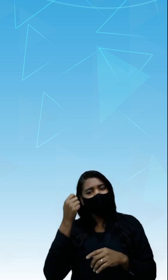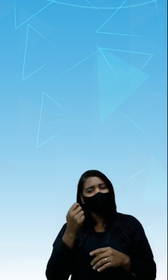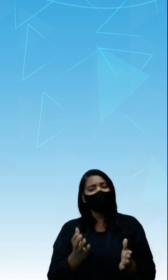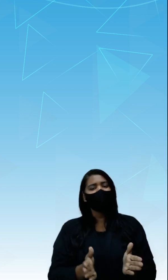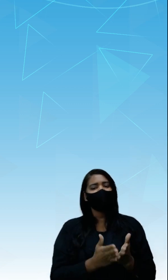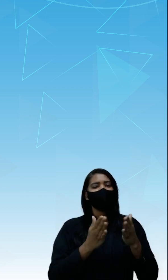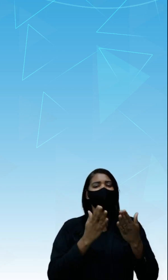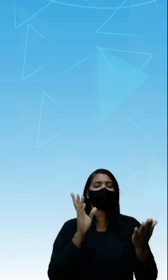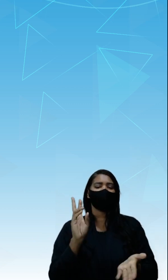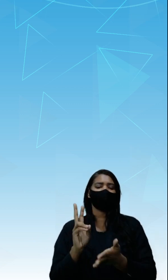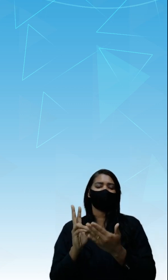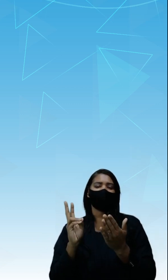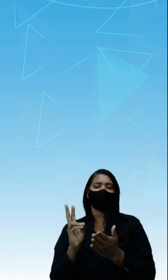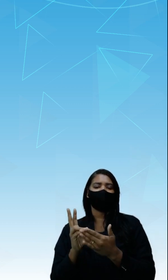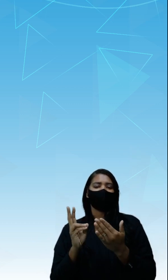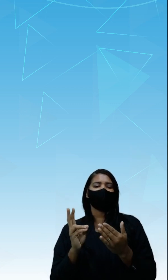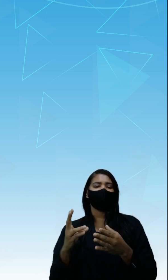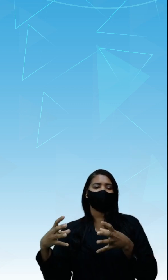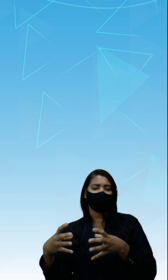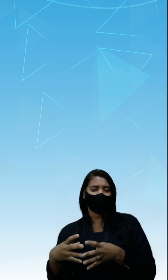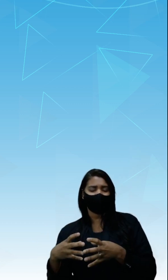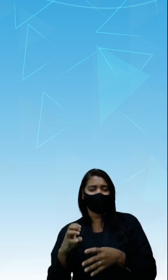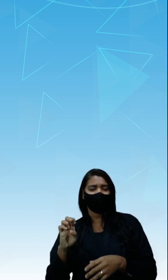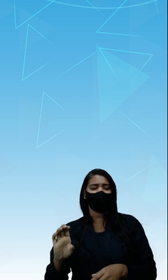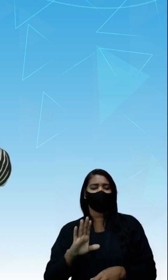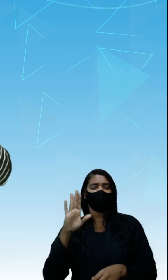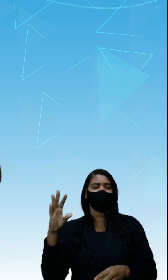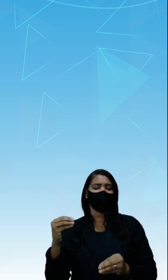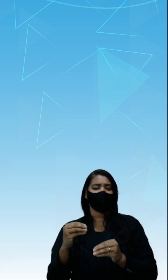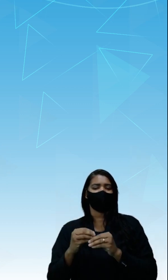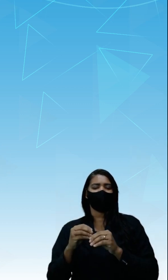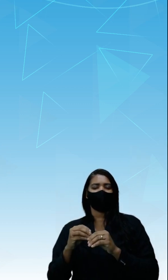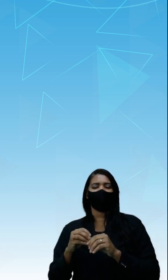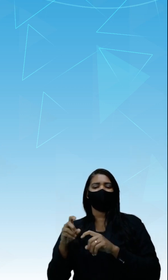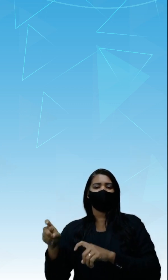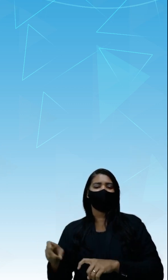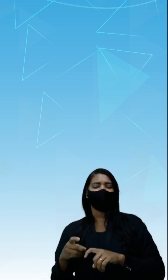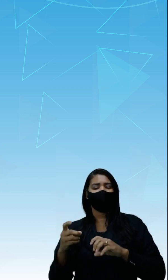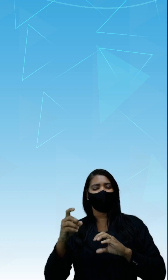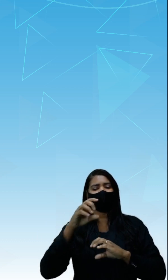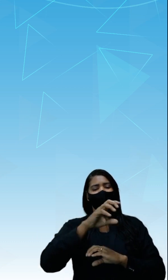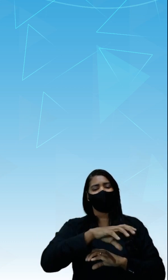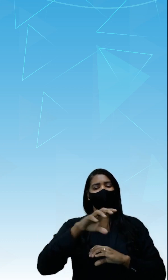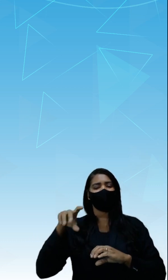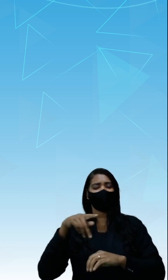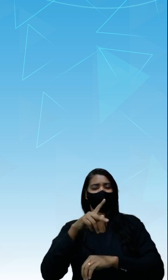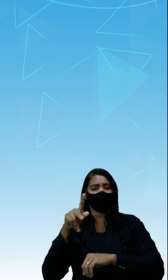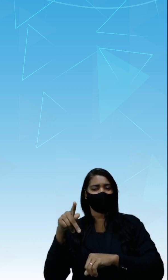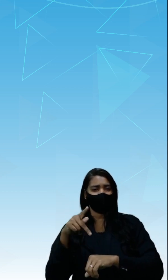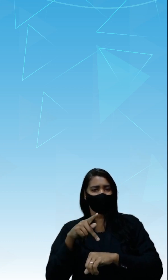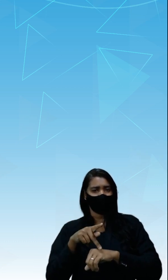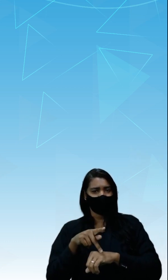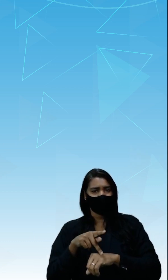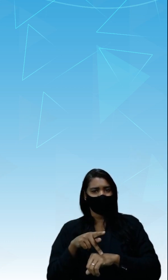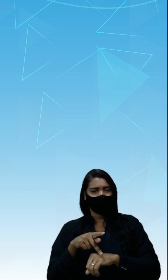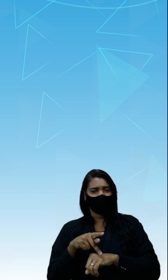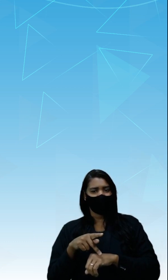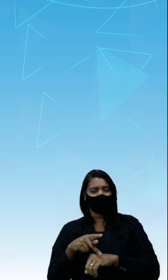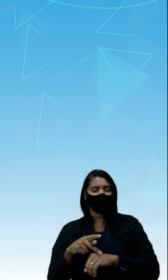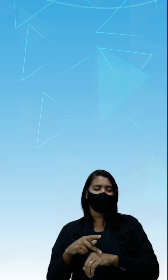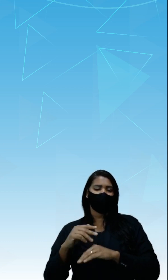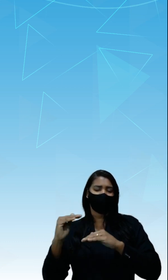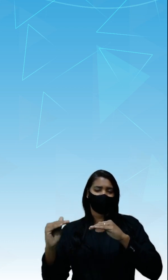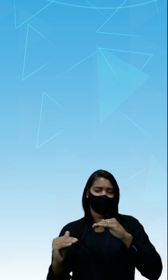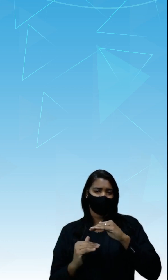e indígenas em relação ao grupo fortemente explorado no período colonial do país, que tende a ocupar posições